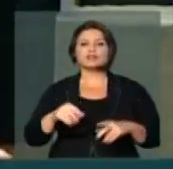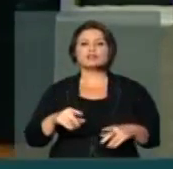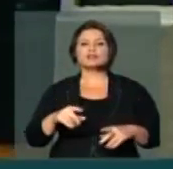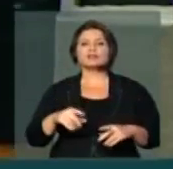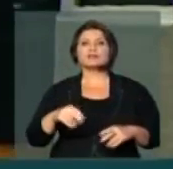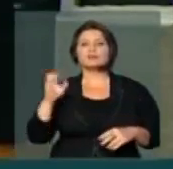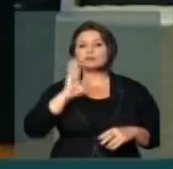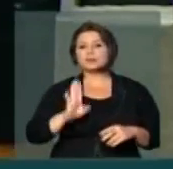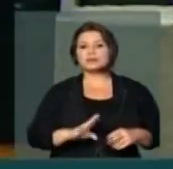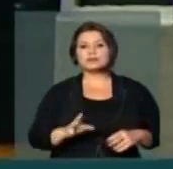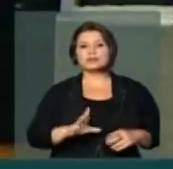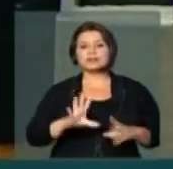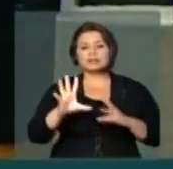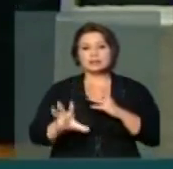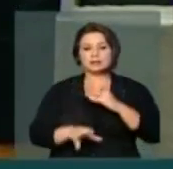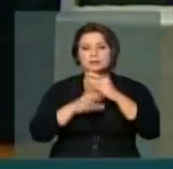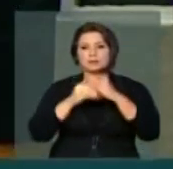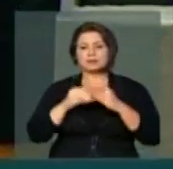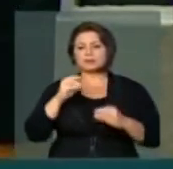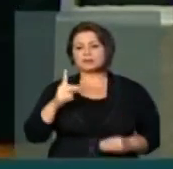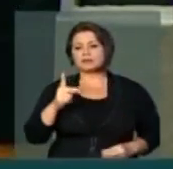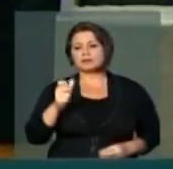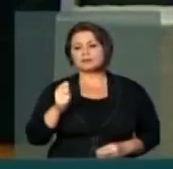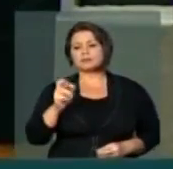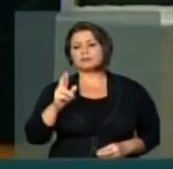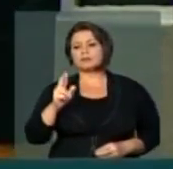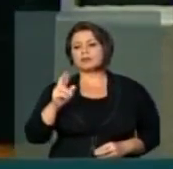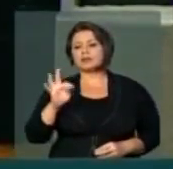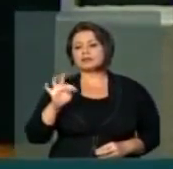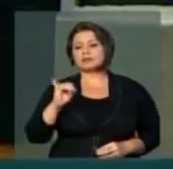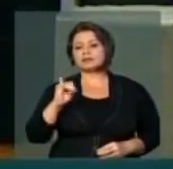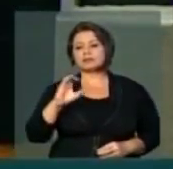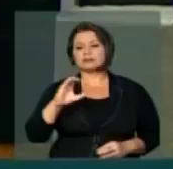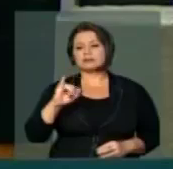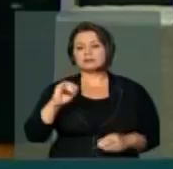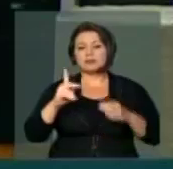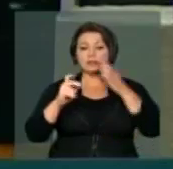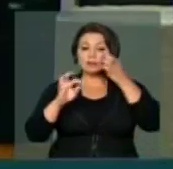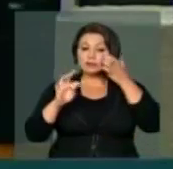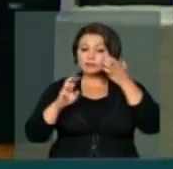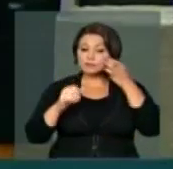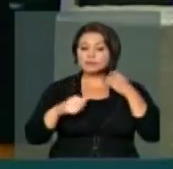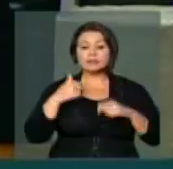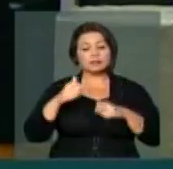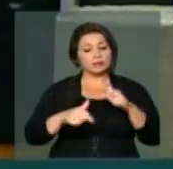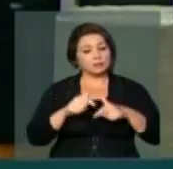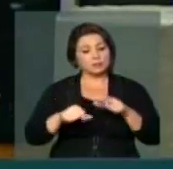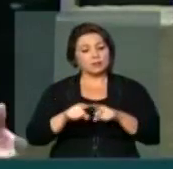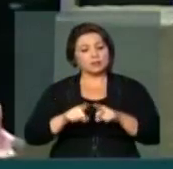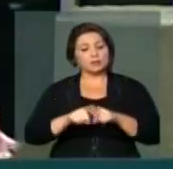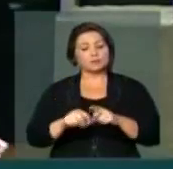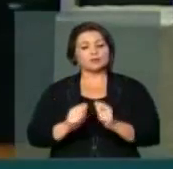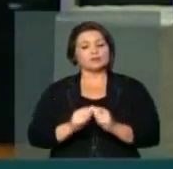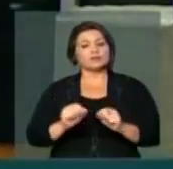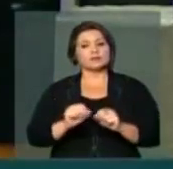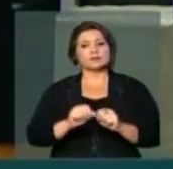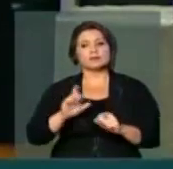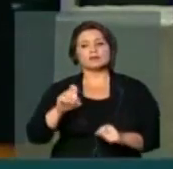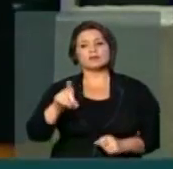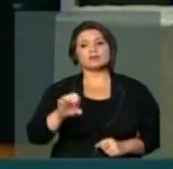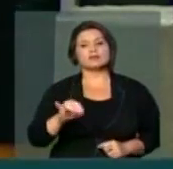emendas participativas, porque muito se falou em orçamento participativo, trabalhado pelo Poder